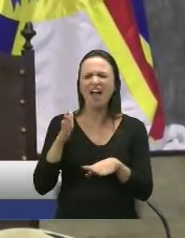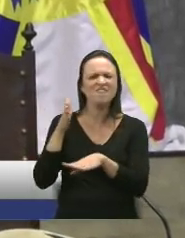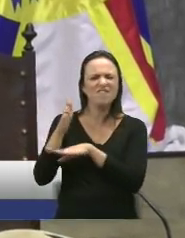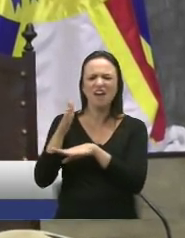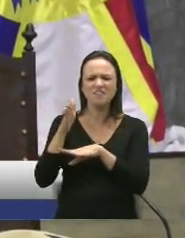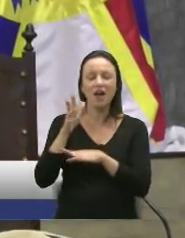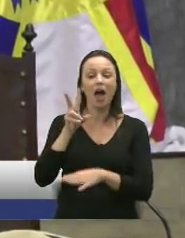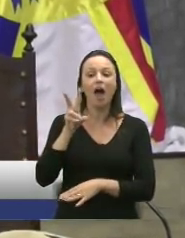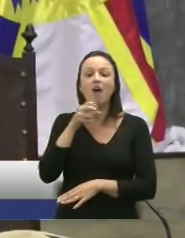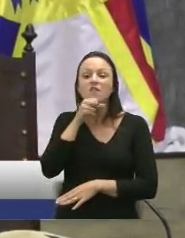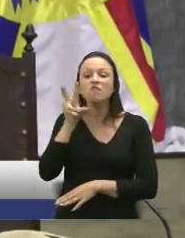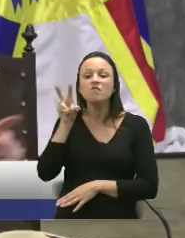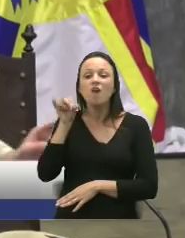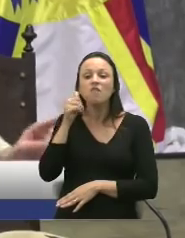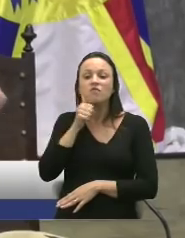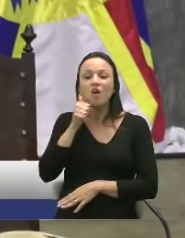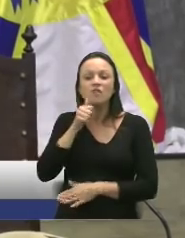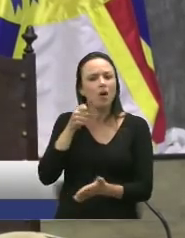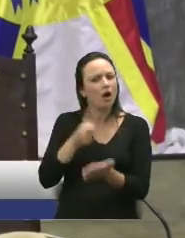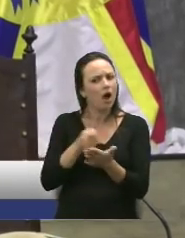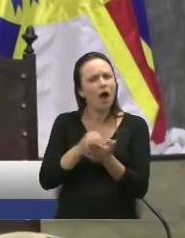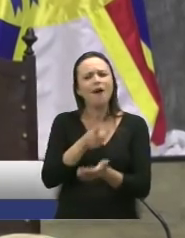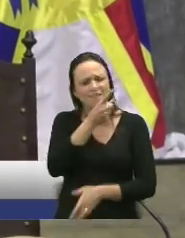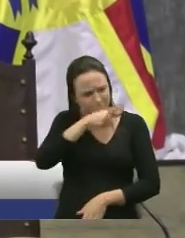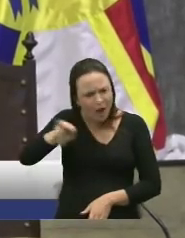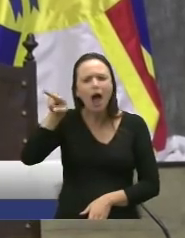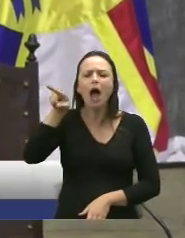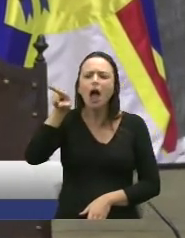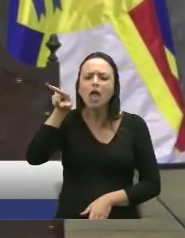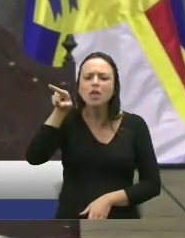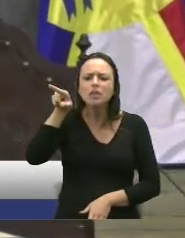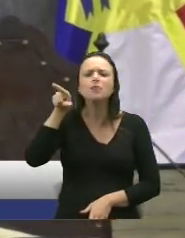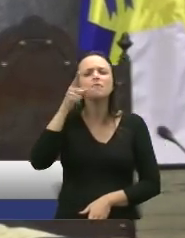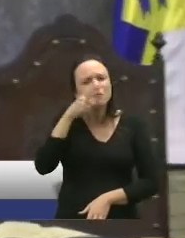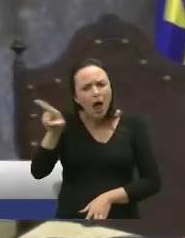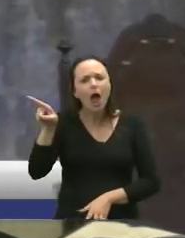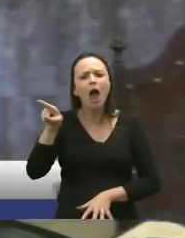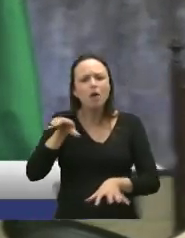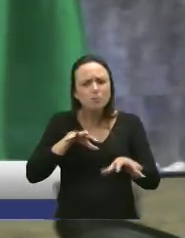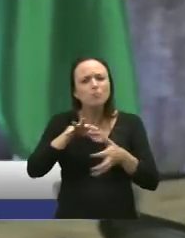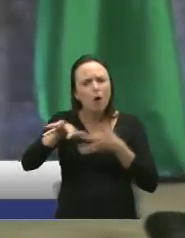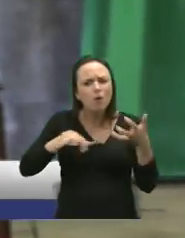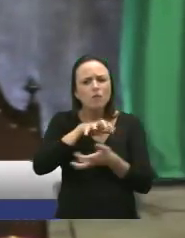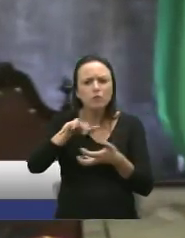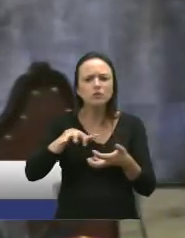ele participasse. A avó da Inesita que fez o alistamento à força dele.